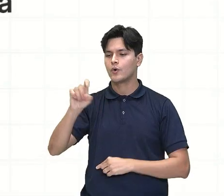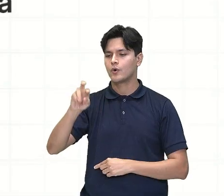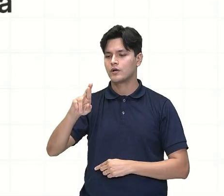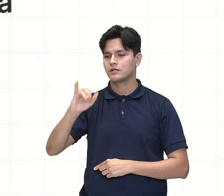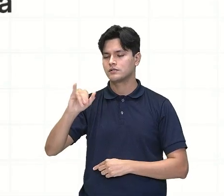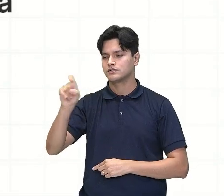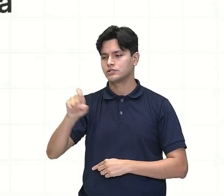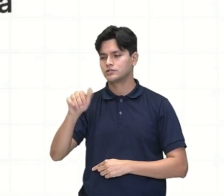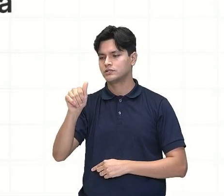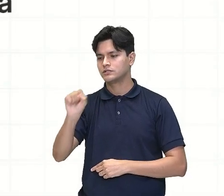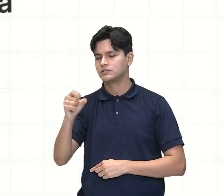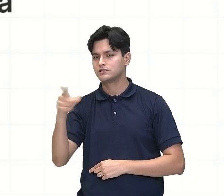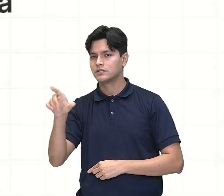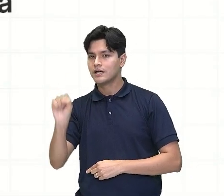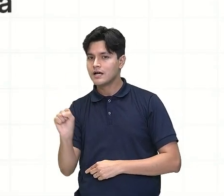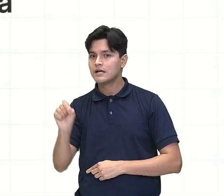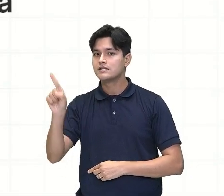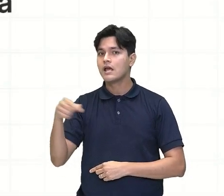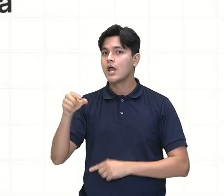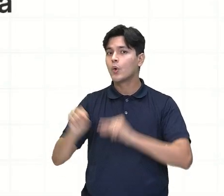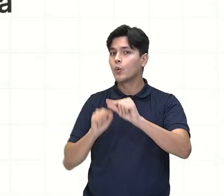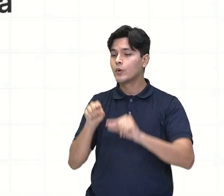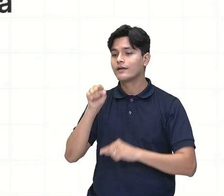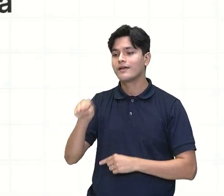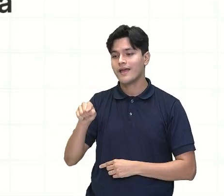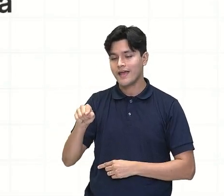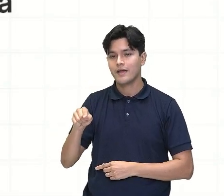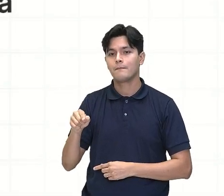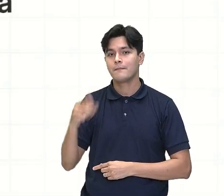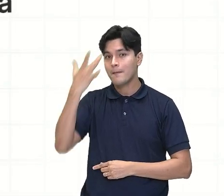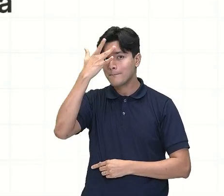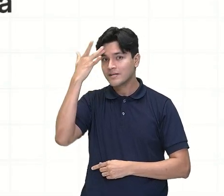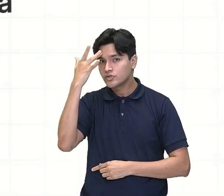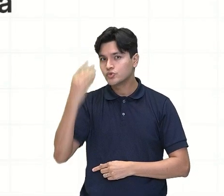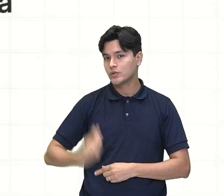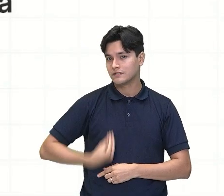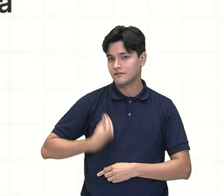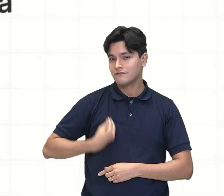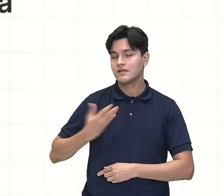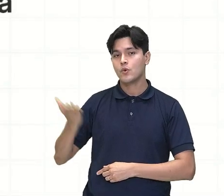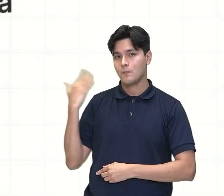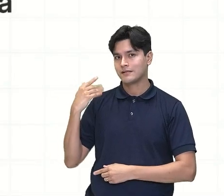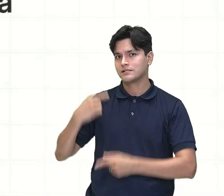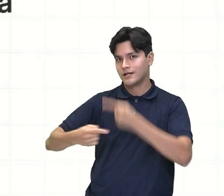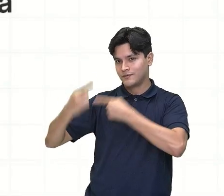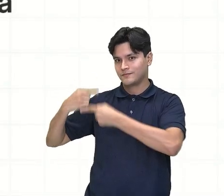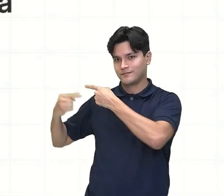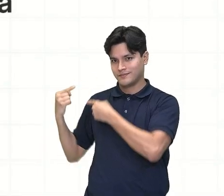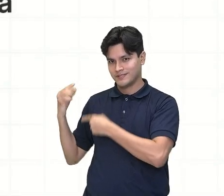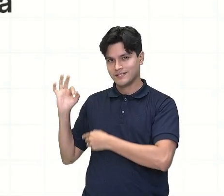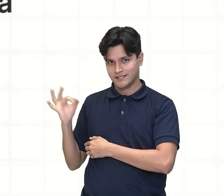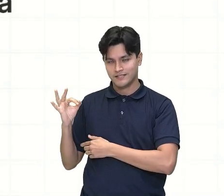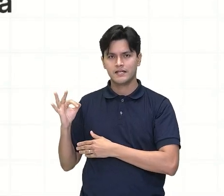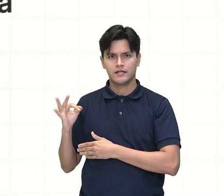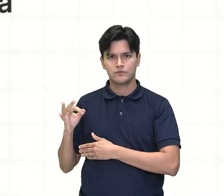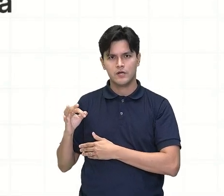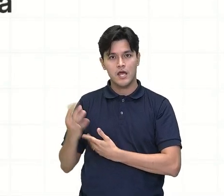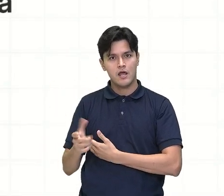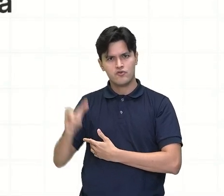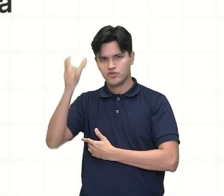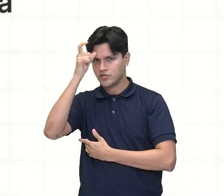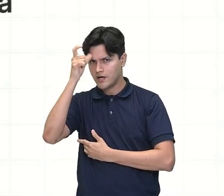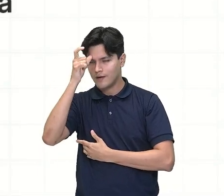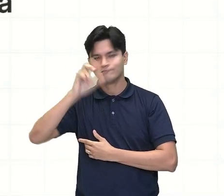que os orixás não é diabo, não é demônio nem nada. Quem fala isso fala besteira, tá? Do ponto de vista